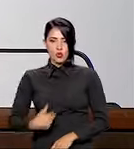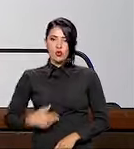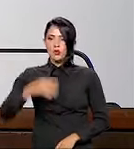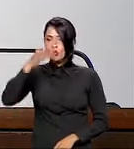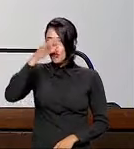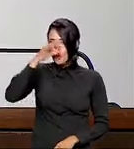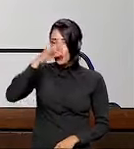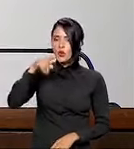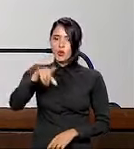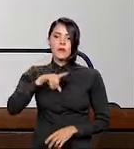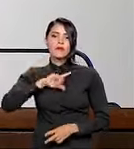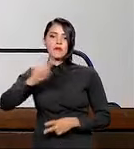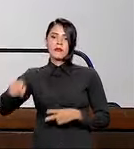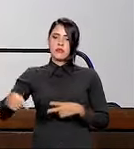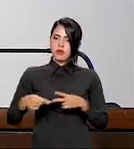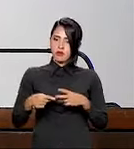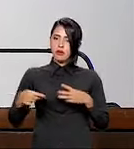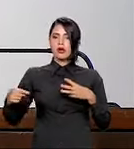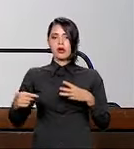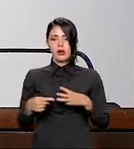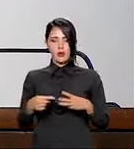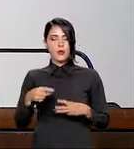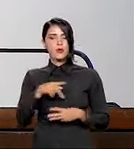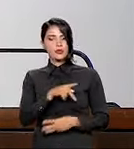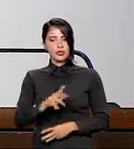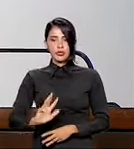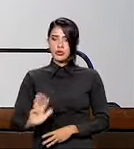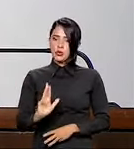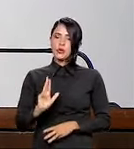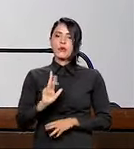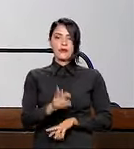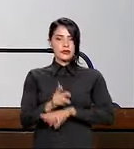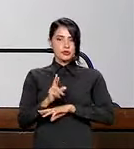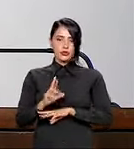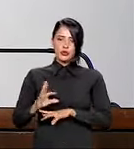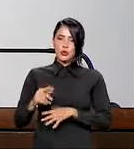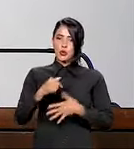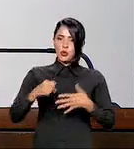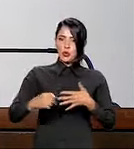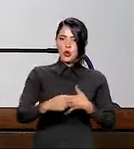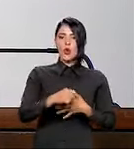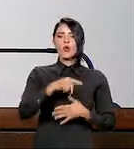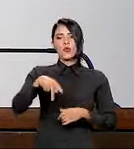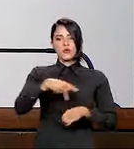o presidente Lula. Todos, portanto, a representação de todos os países da região.